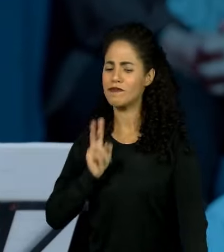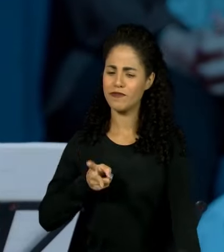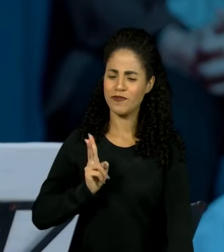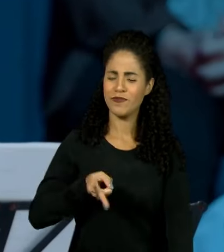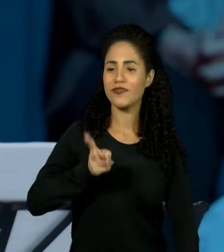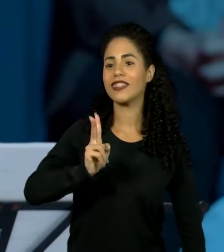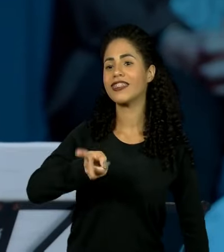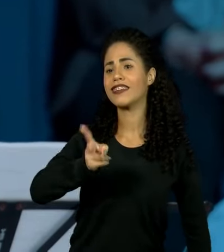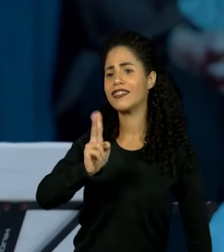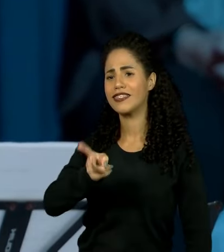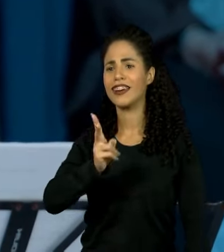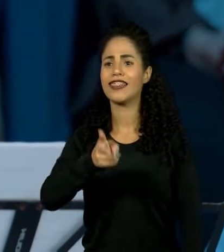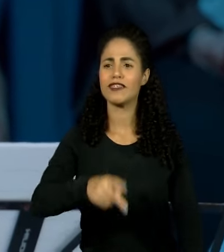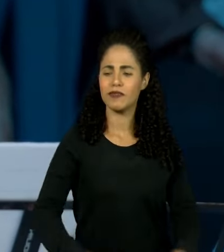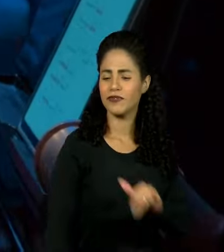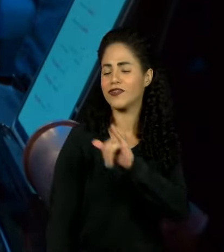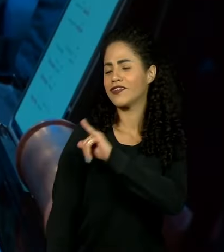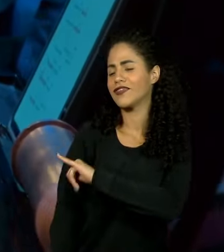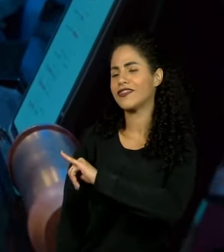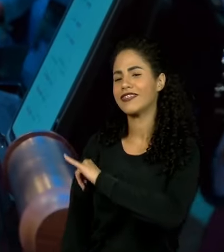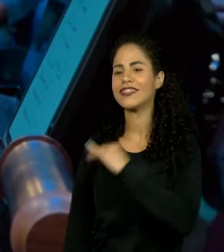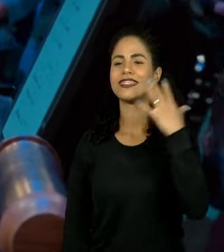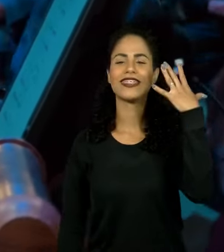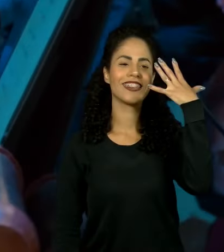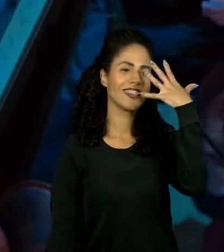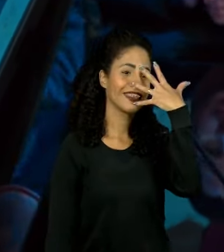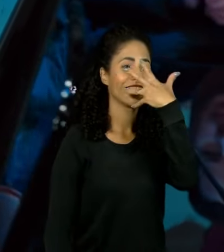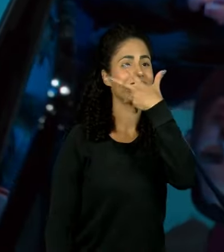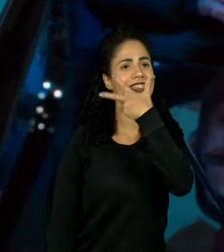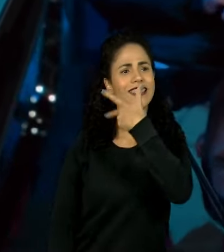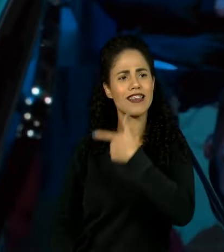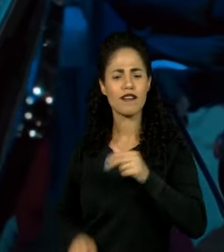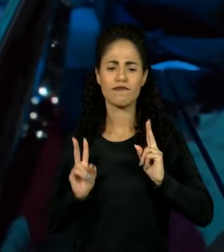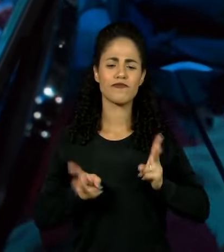lindo o Rio de Janeiro continua